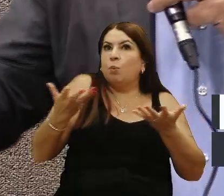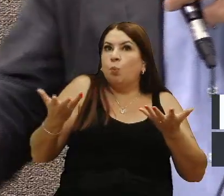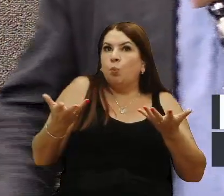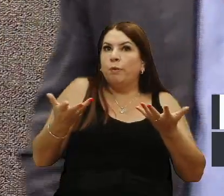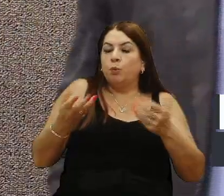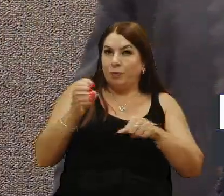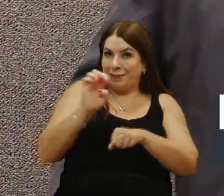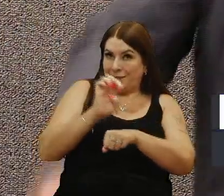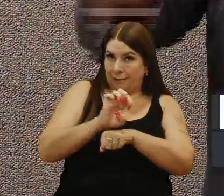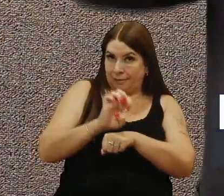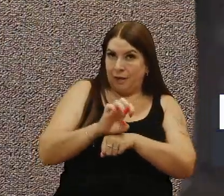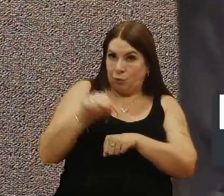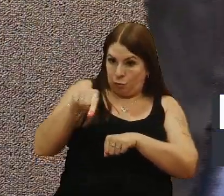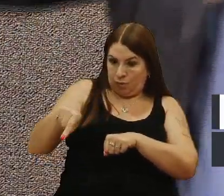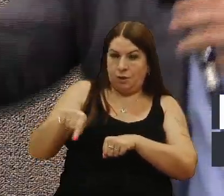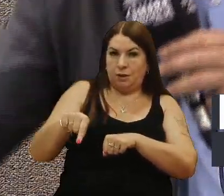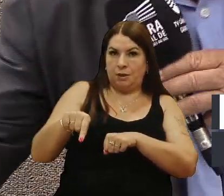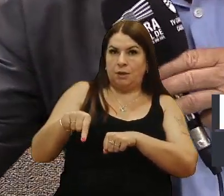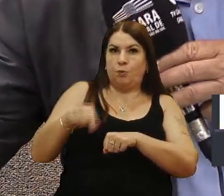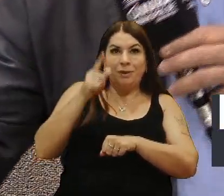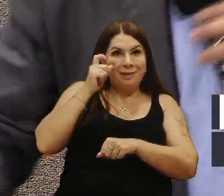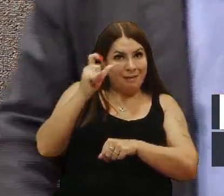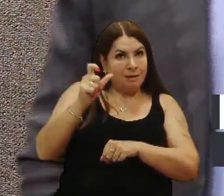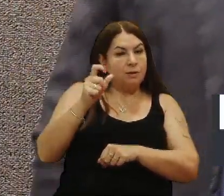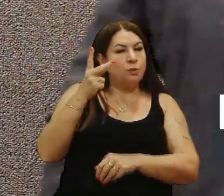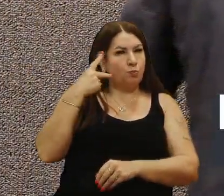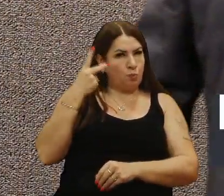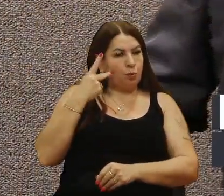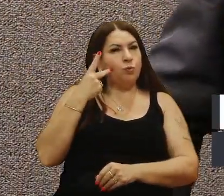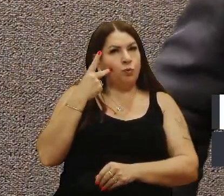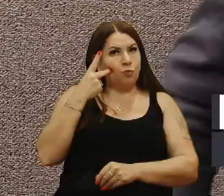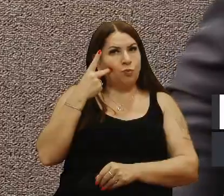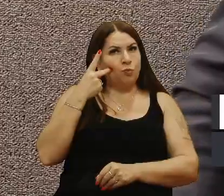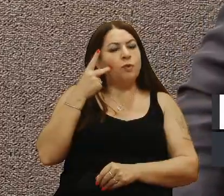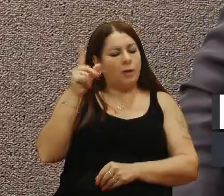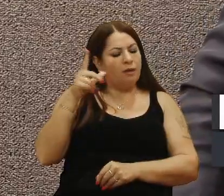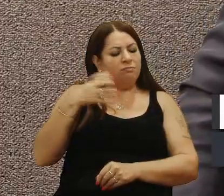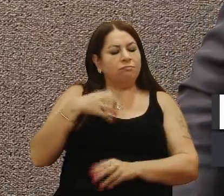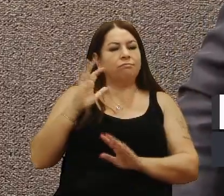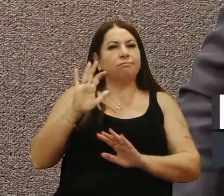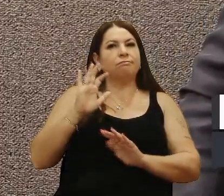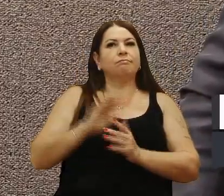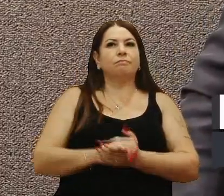Estado quer, quando é interesse político, o Estado dá jeito.